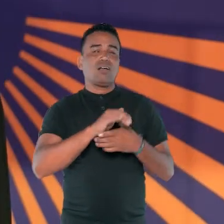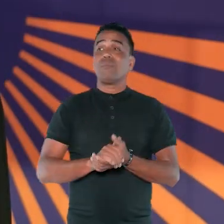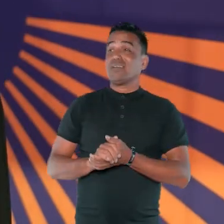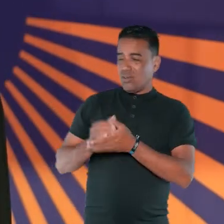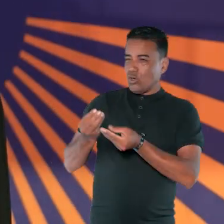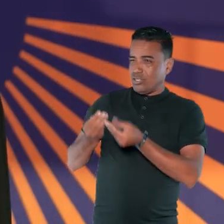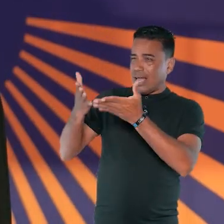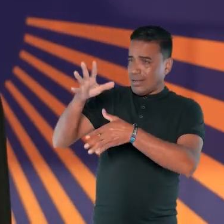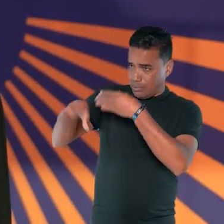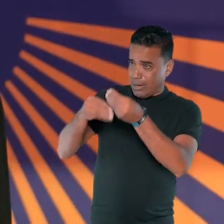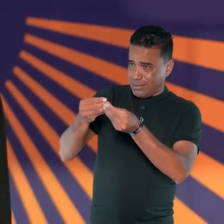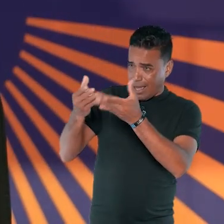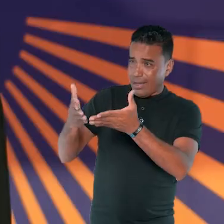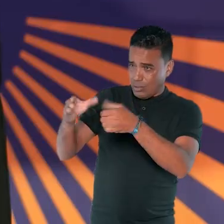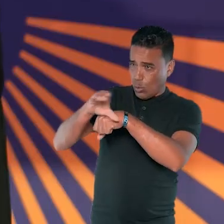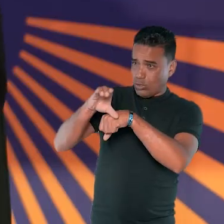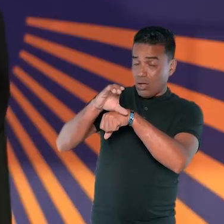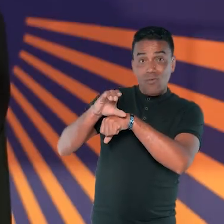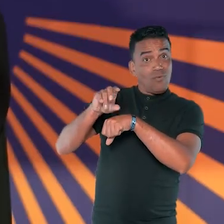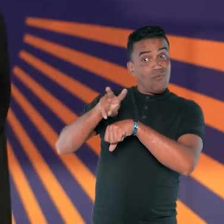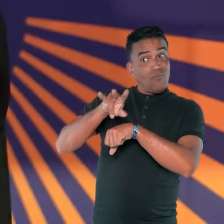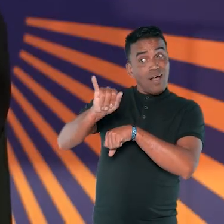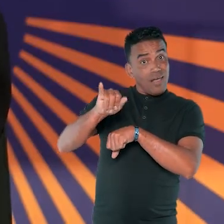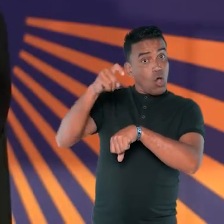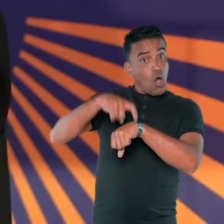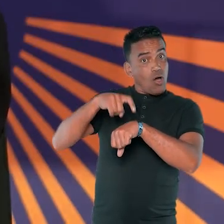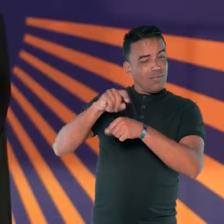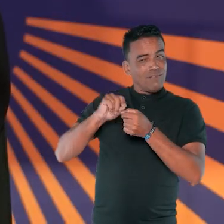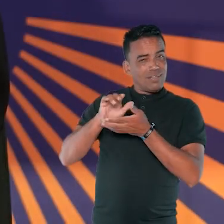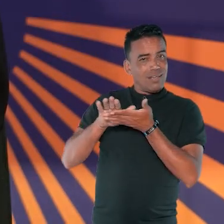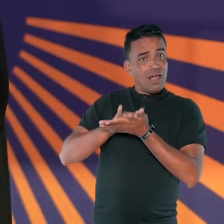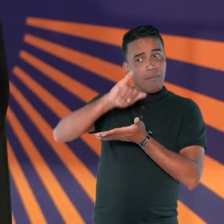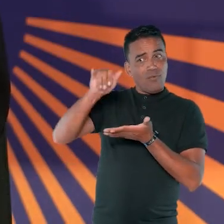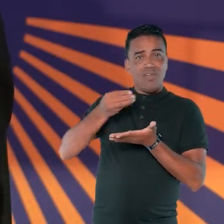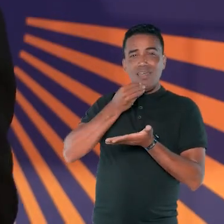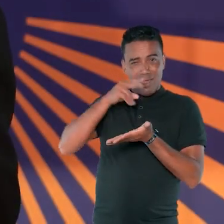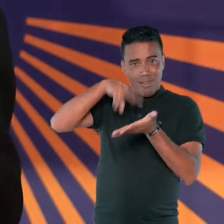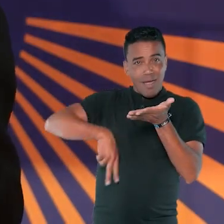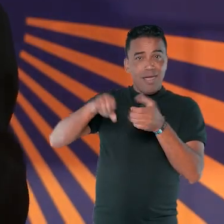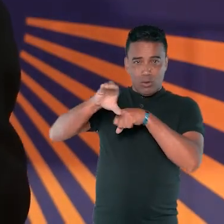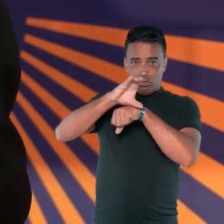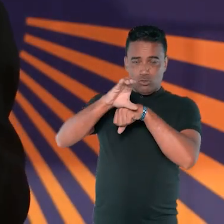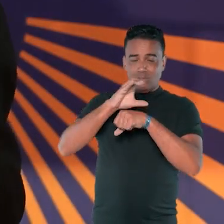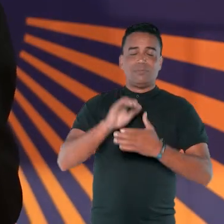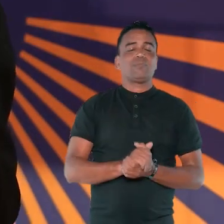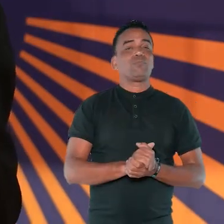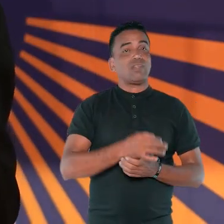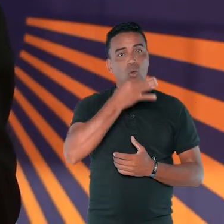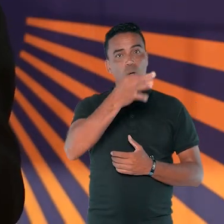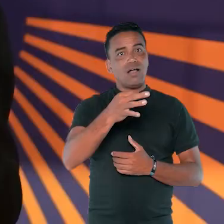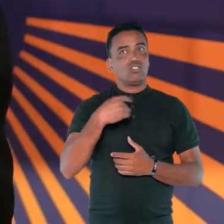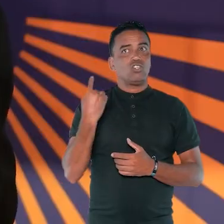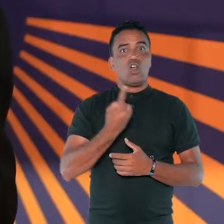vou te dar essa. Vai que uma hora o senhor não está fazendo nada, aproveita e lê. Eu acho que nós não